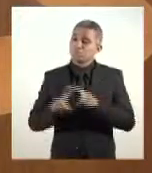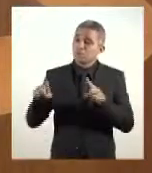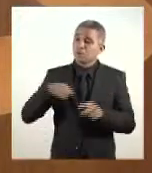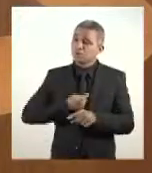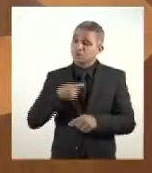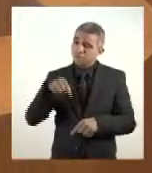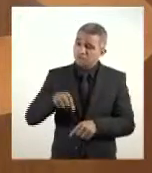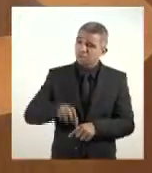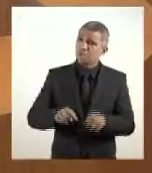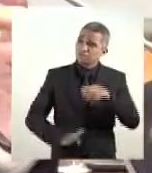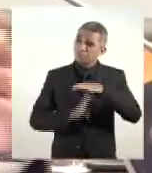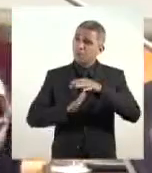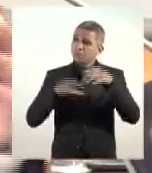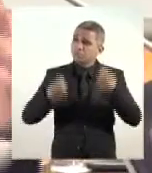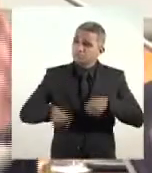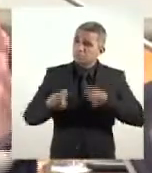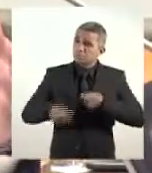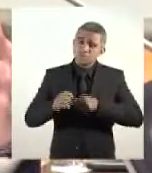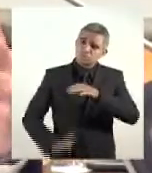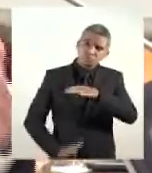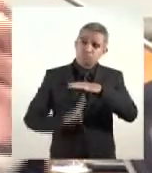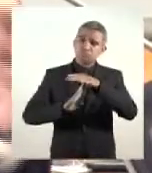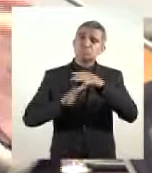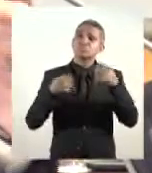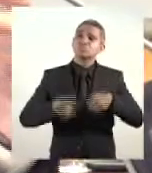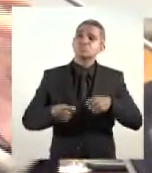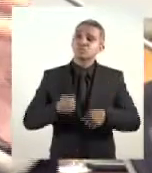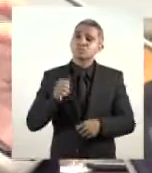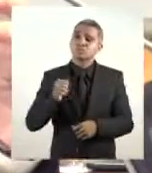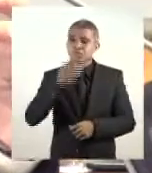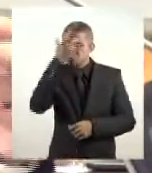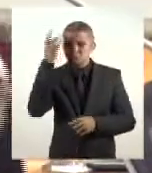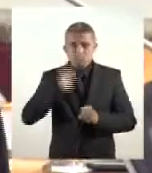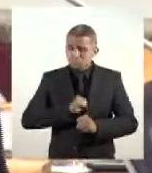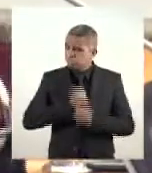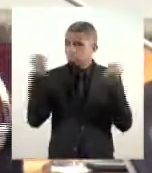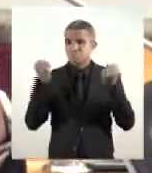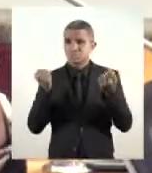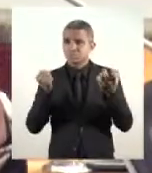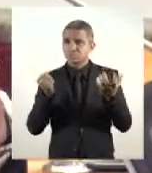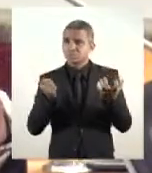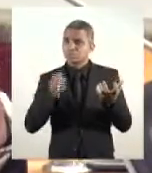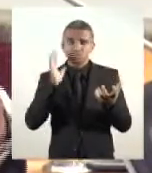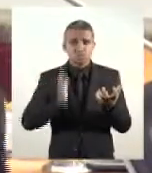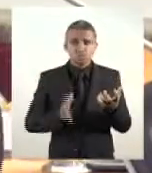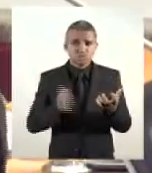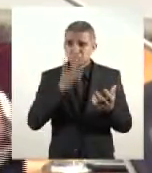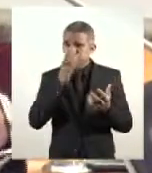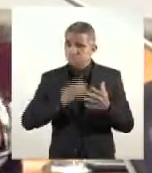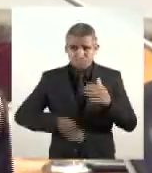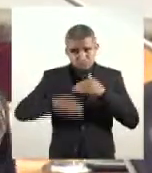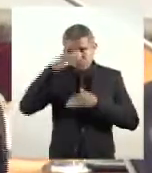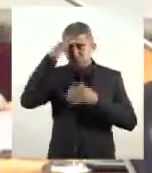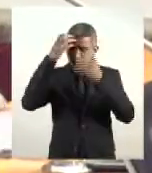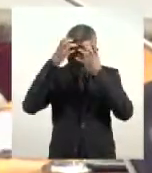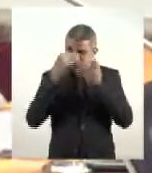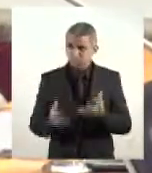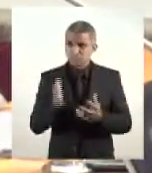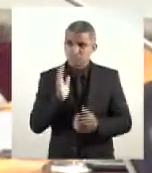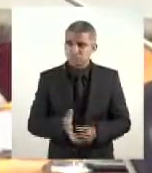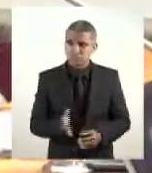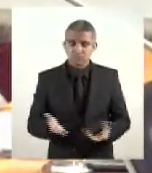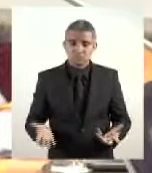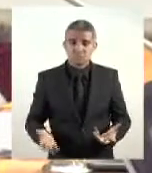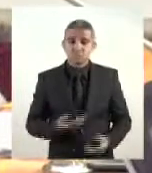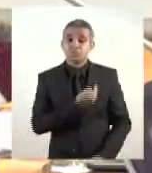Maranhão, que nós precisamos do último grau. Está insuportável, as pessoas não aguentam mais. Nós precisamos do último grau. O governo do Estado, o governador